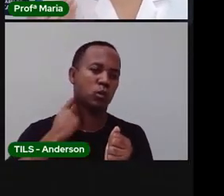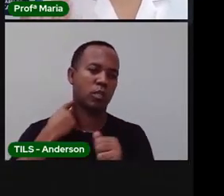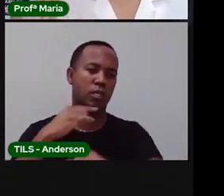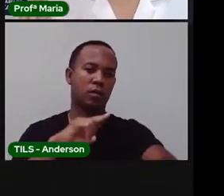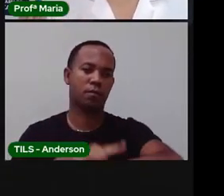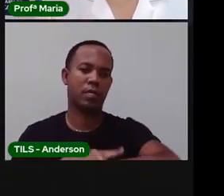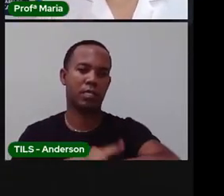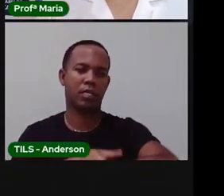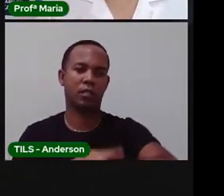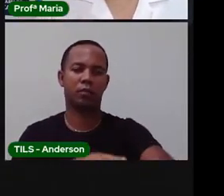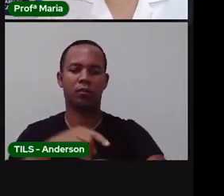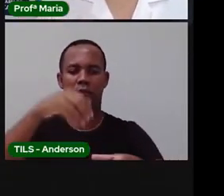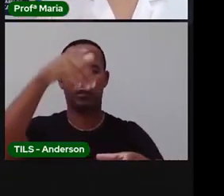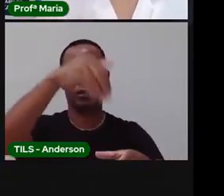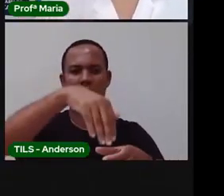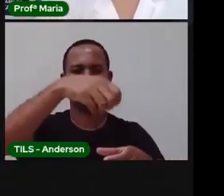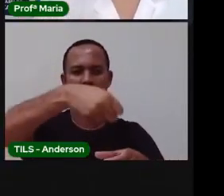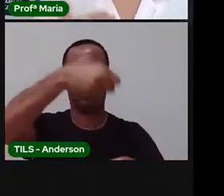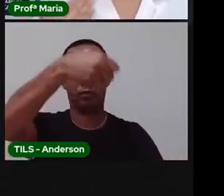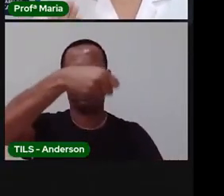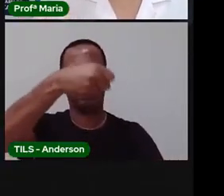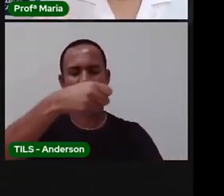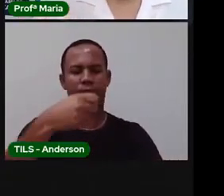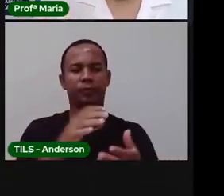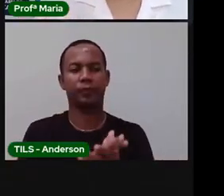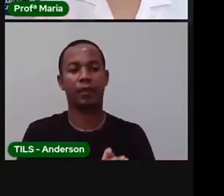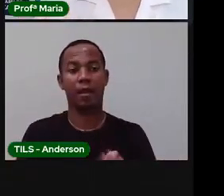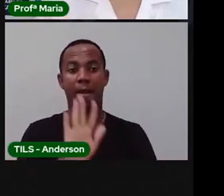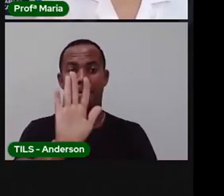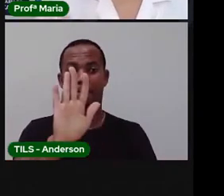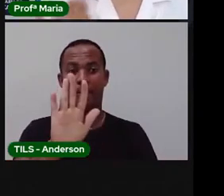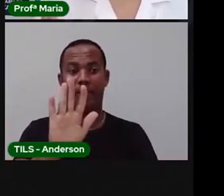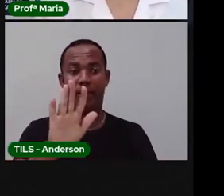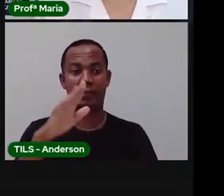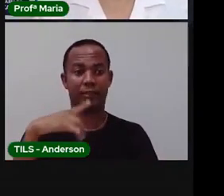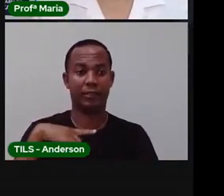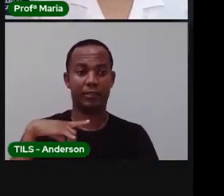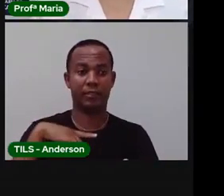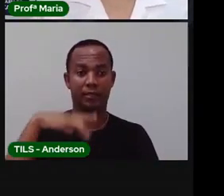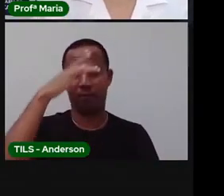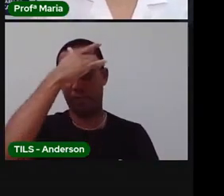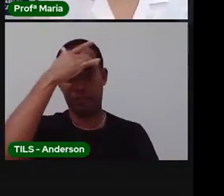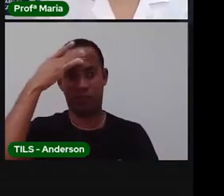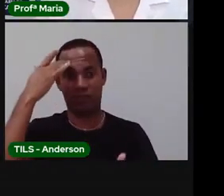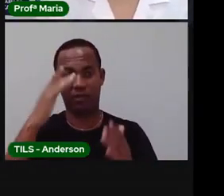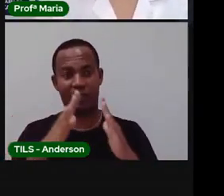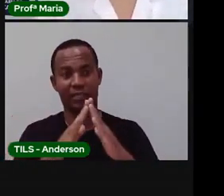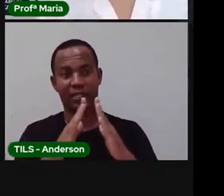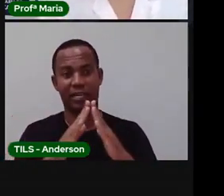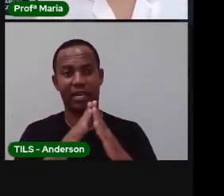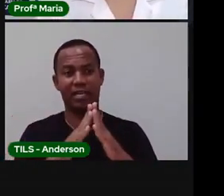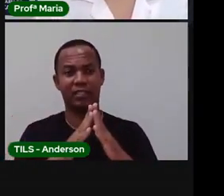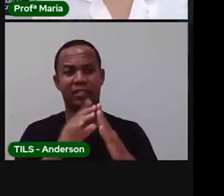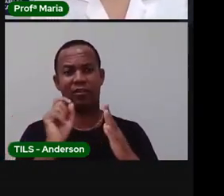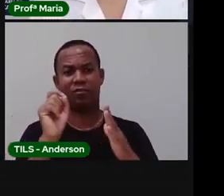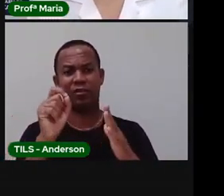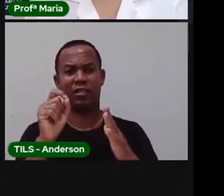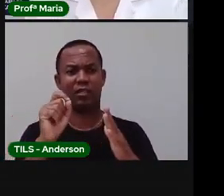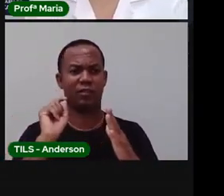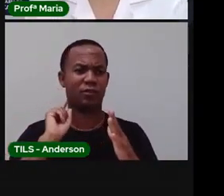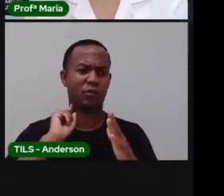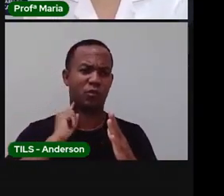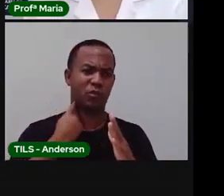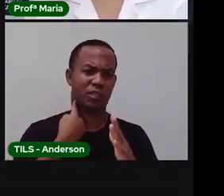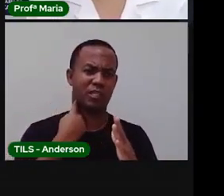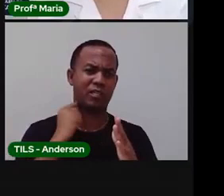se porventura, né, tiver uma pessoa na casa que foi infectada pelo coronavírus, olha só, esse lixo, ele